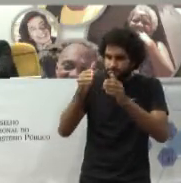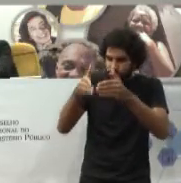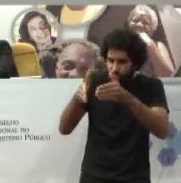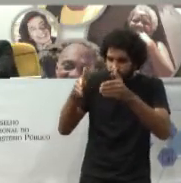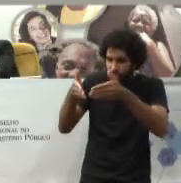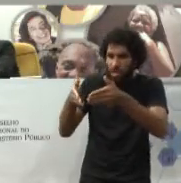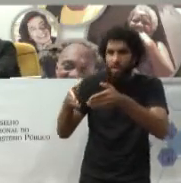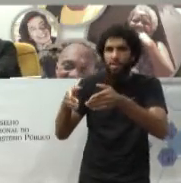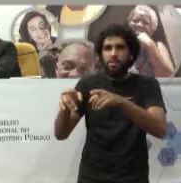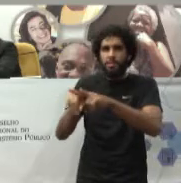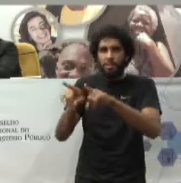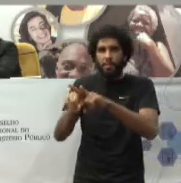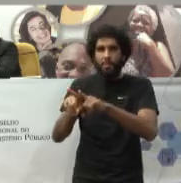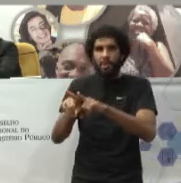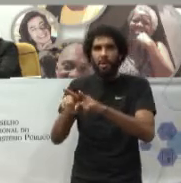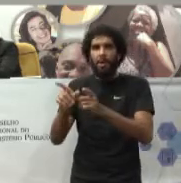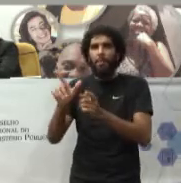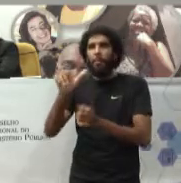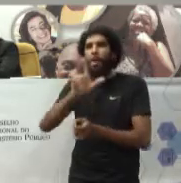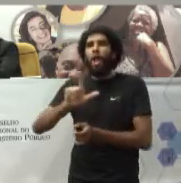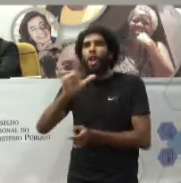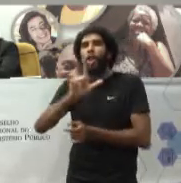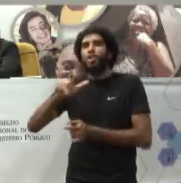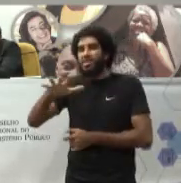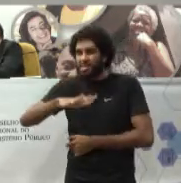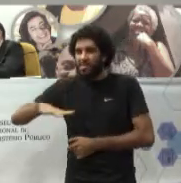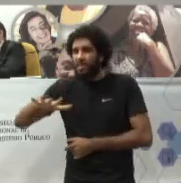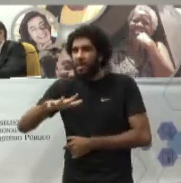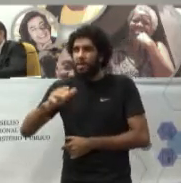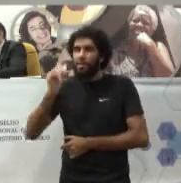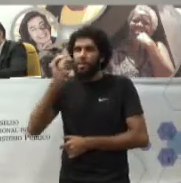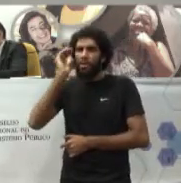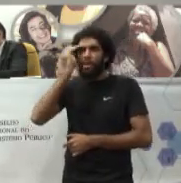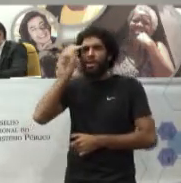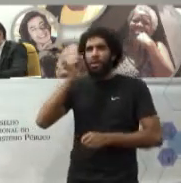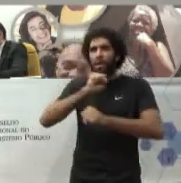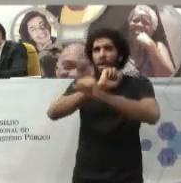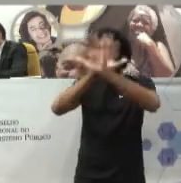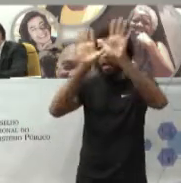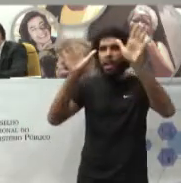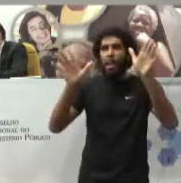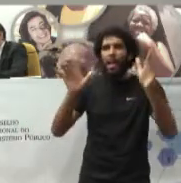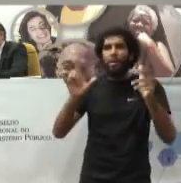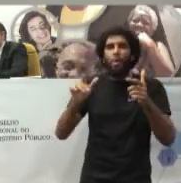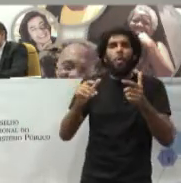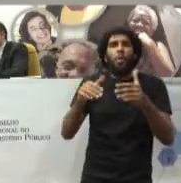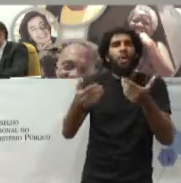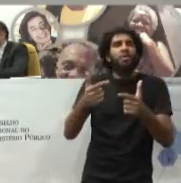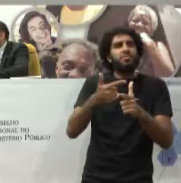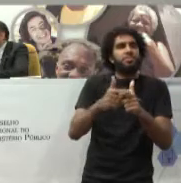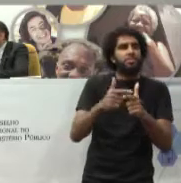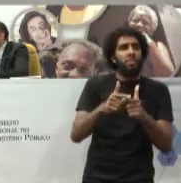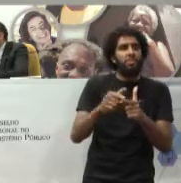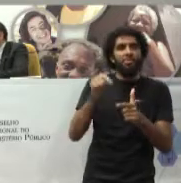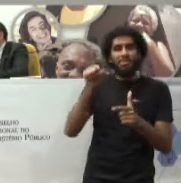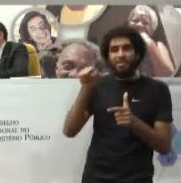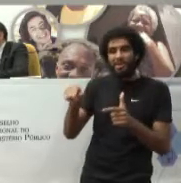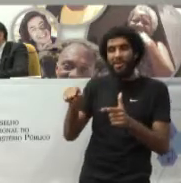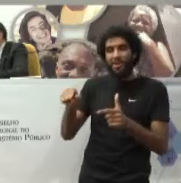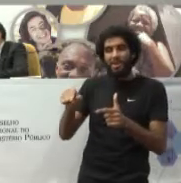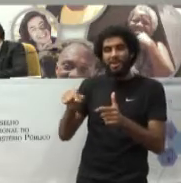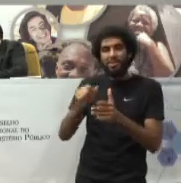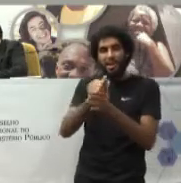presididos pela lógica de mercado compreender um pouco mais as contradições que esta atividade econômica saúde